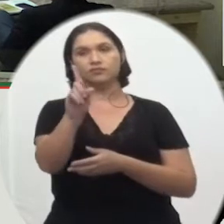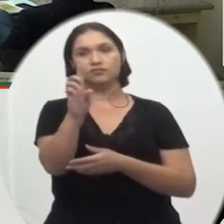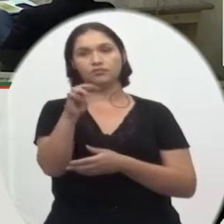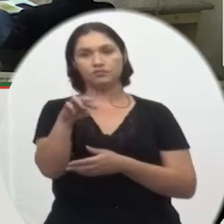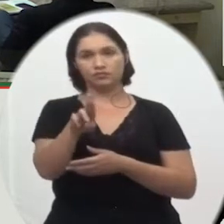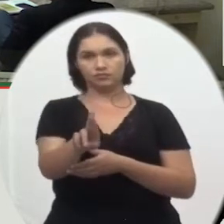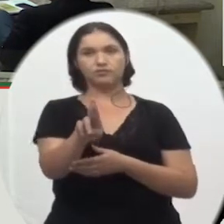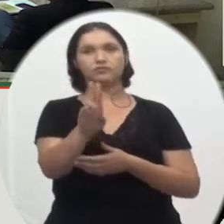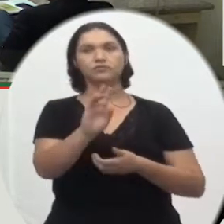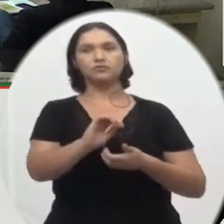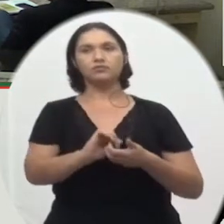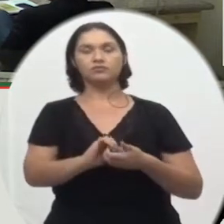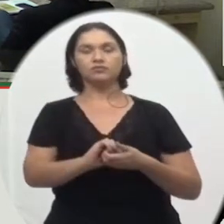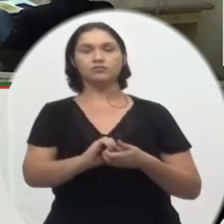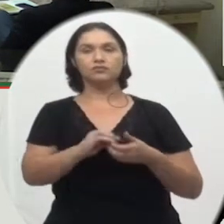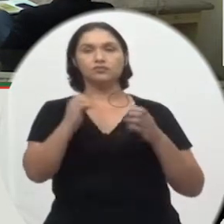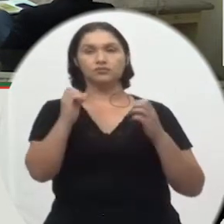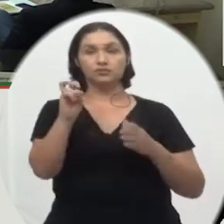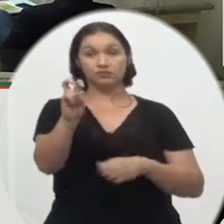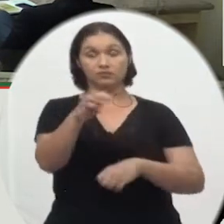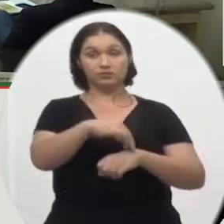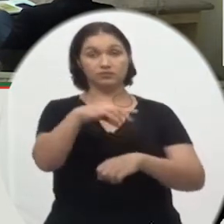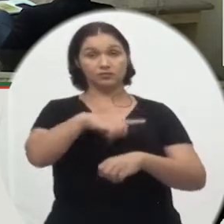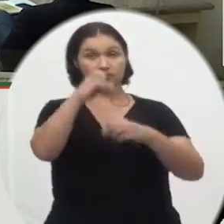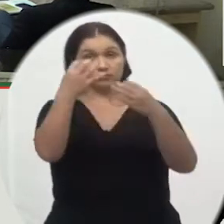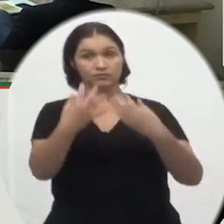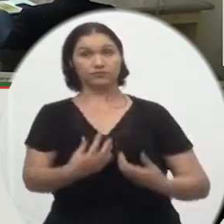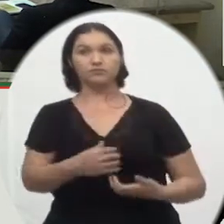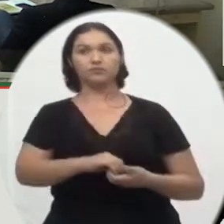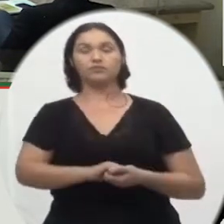Honorato. Vossa Excelência, depois de 5 minutos.